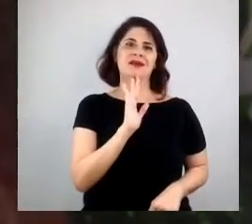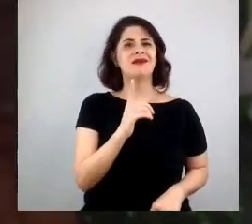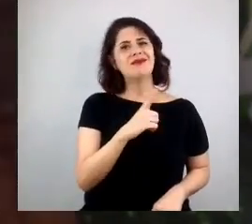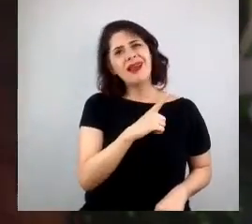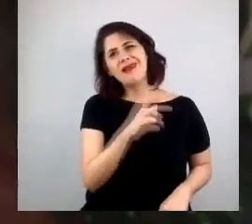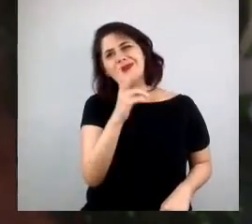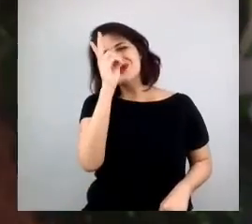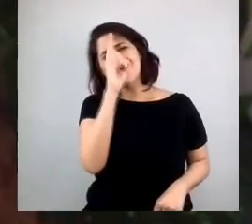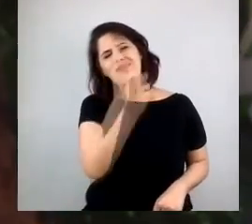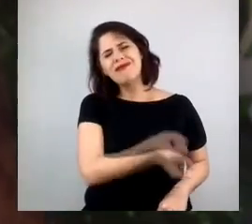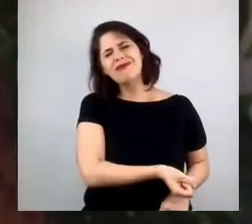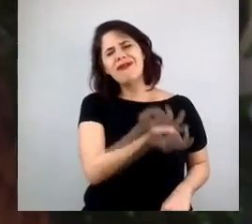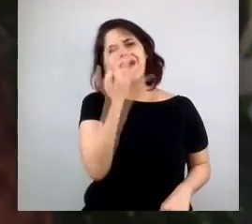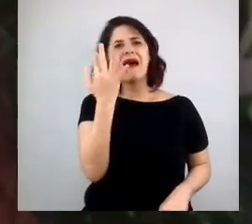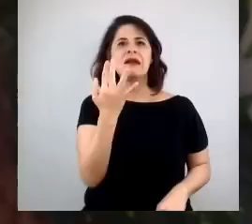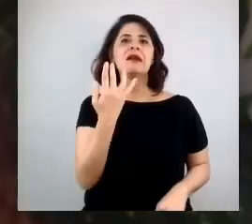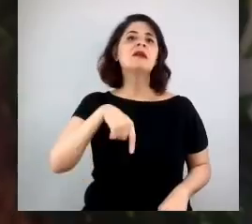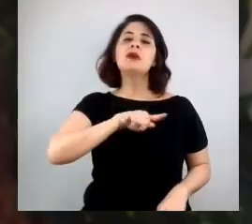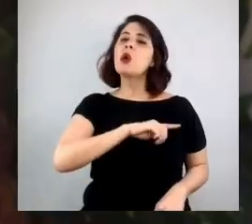que a gente sequer conhece.